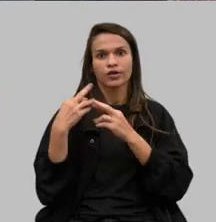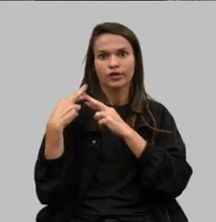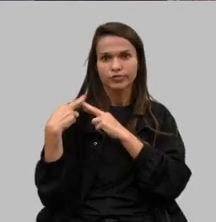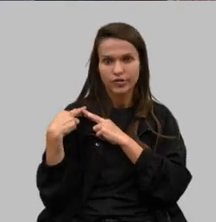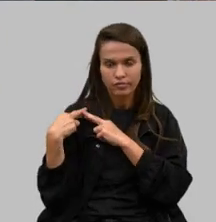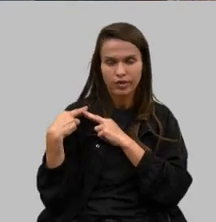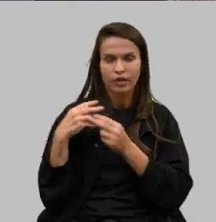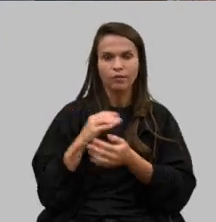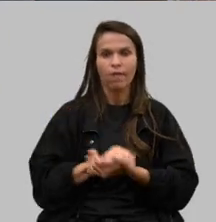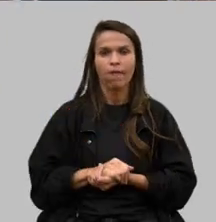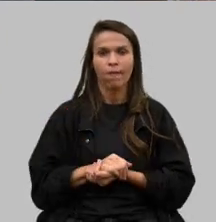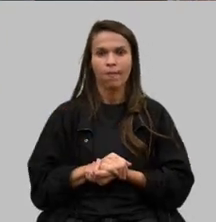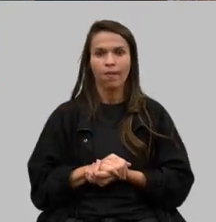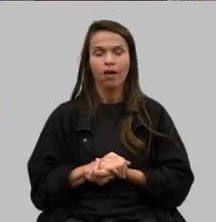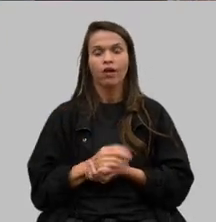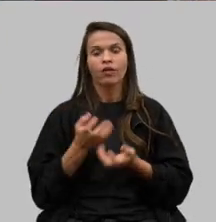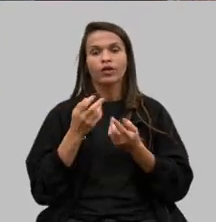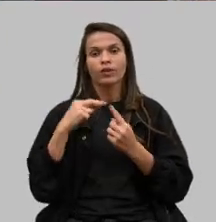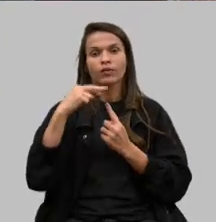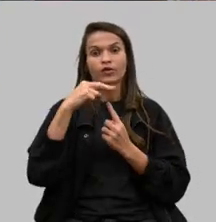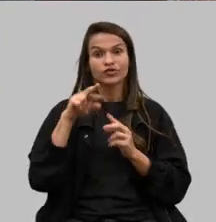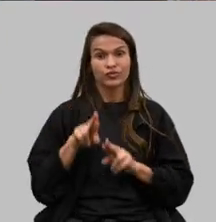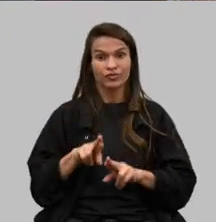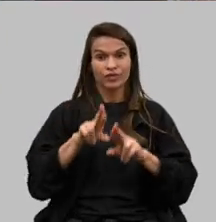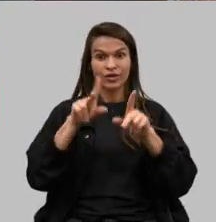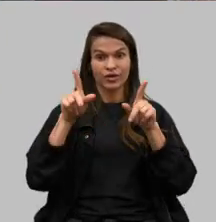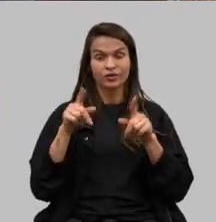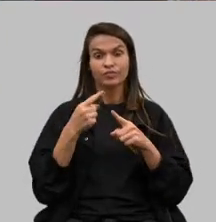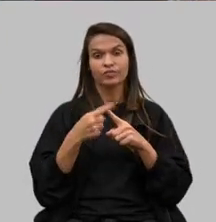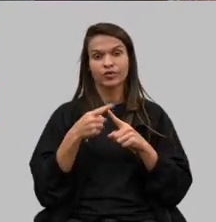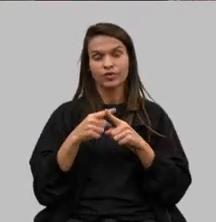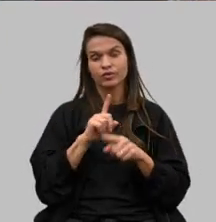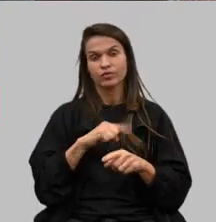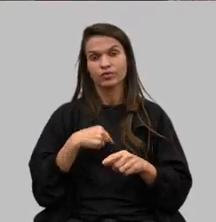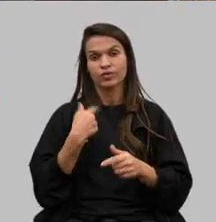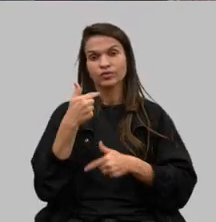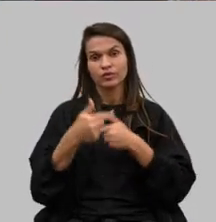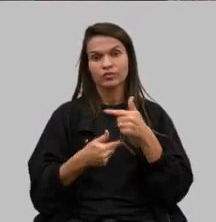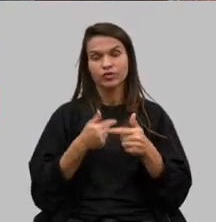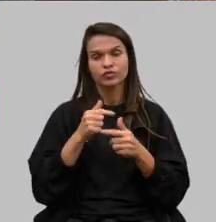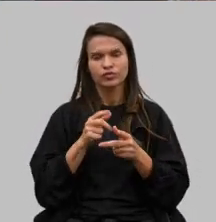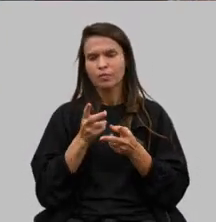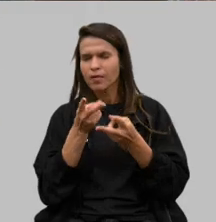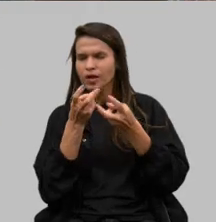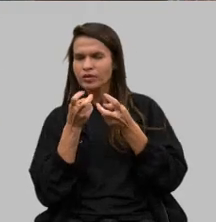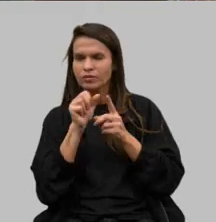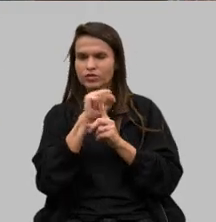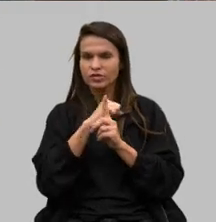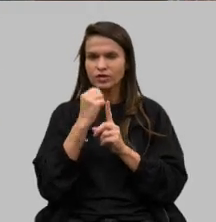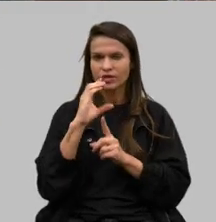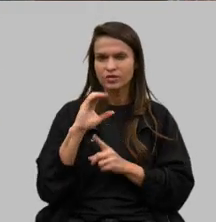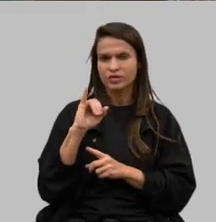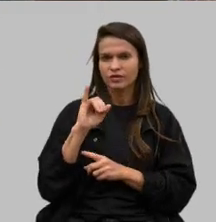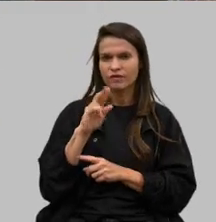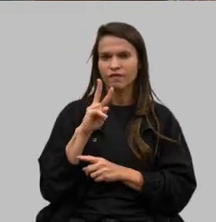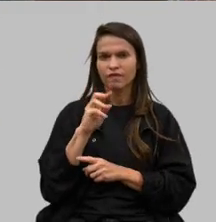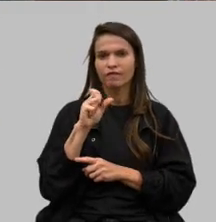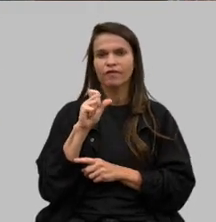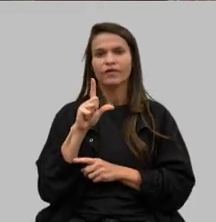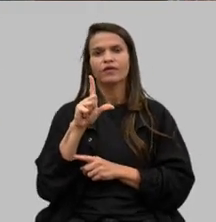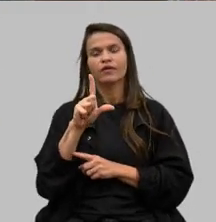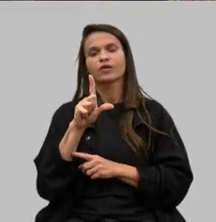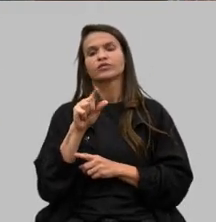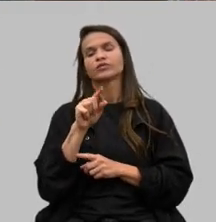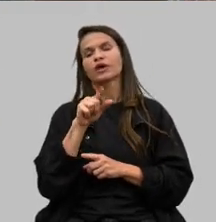eh uma um ponto de vista diferente porque a gente trabalha a gente escuta a sociedade civil e esses tê sido um das